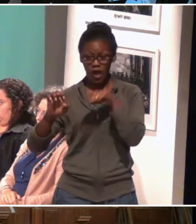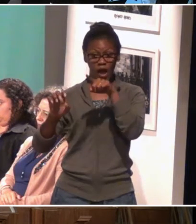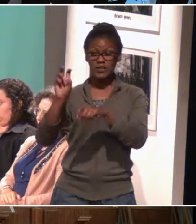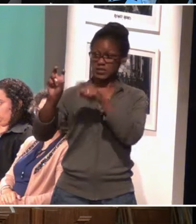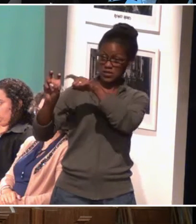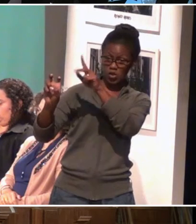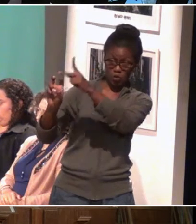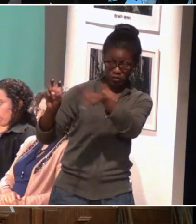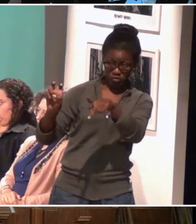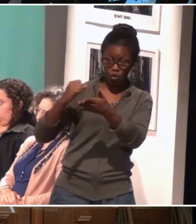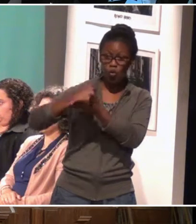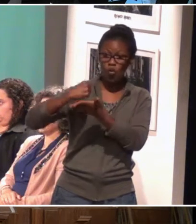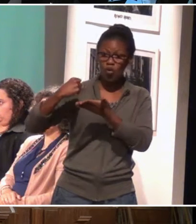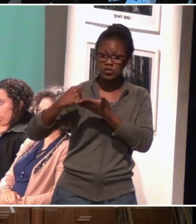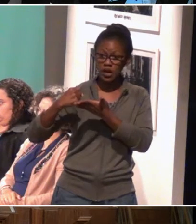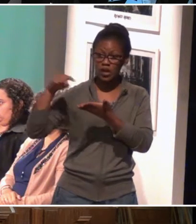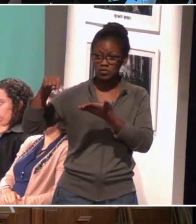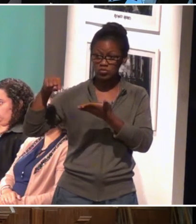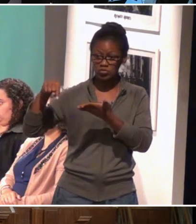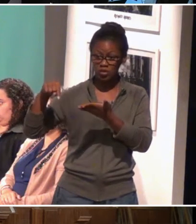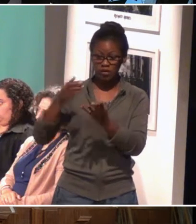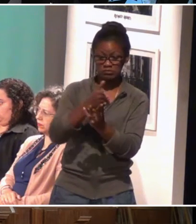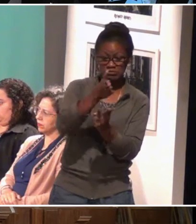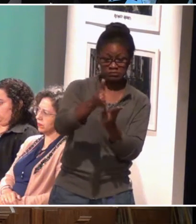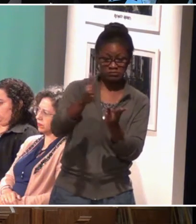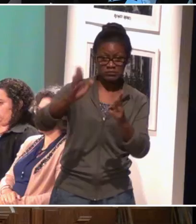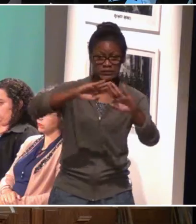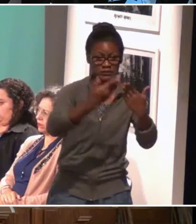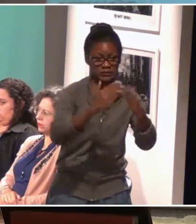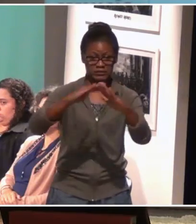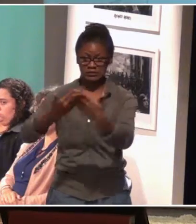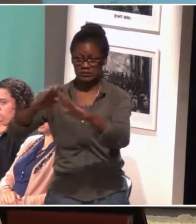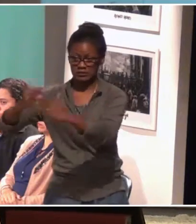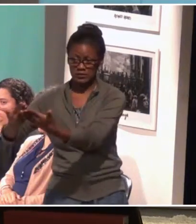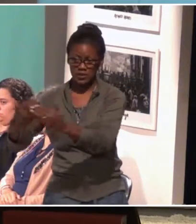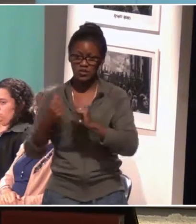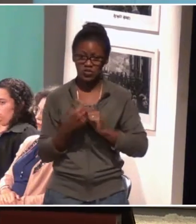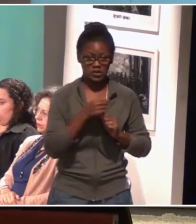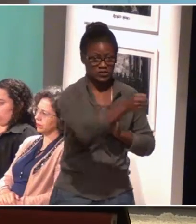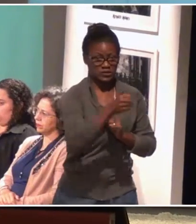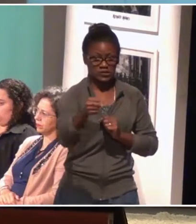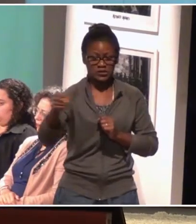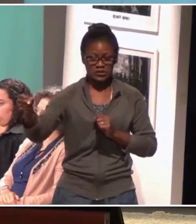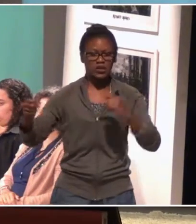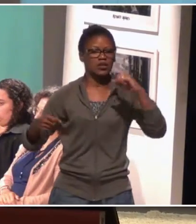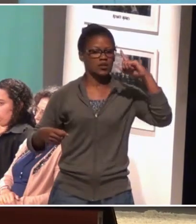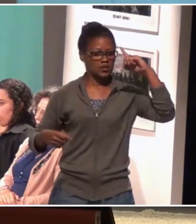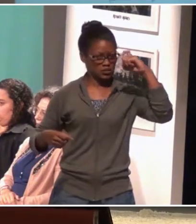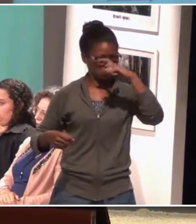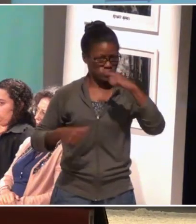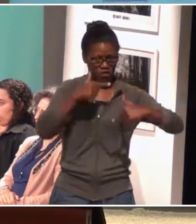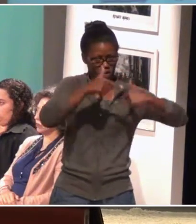um contrato dele, ele quebra para atender três escolas. então, é muito difícil. É